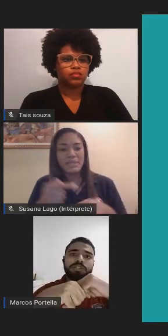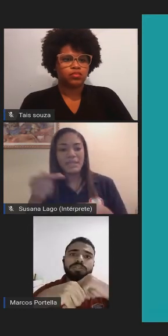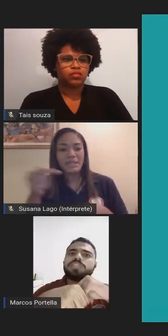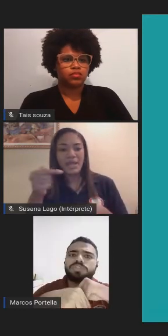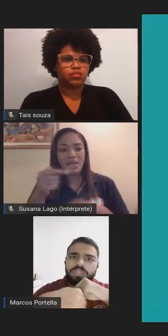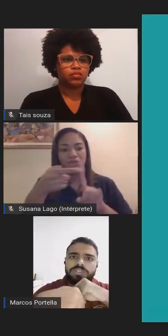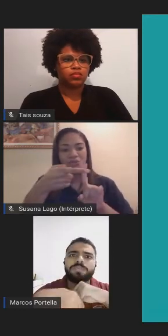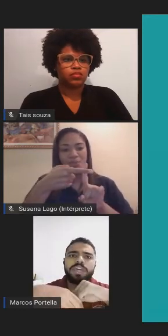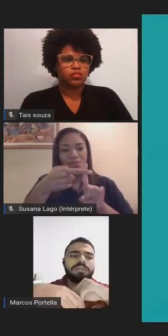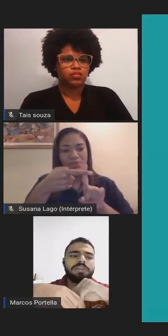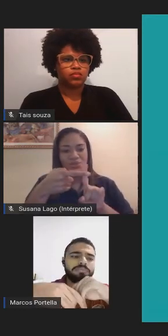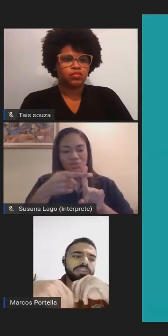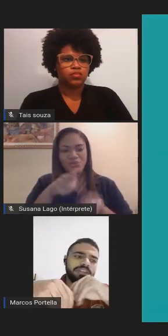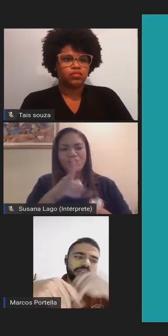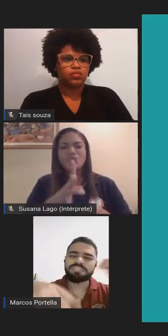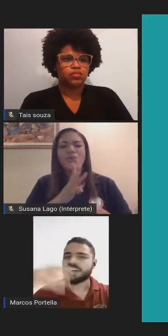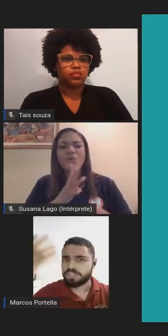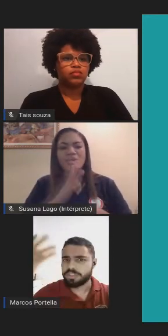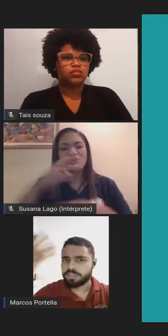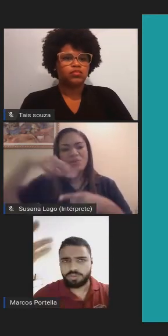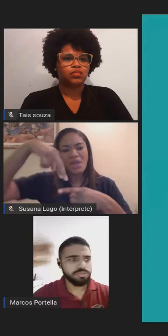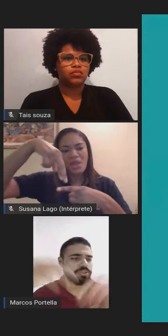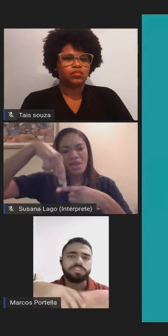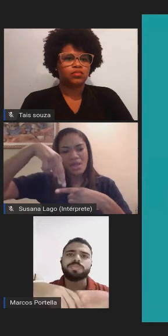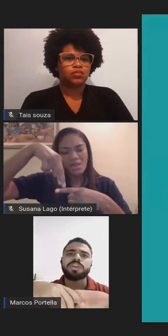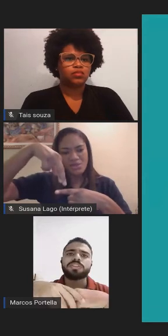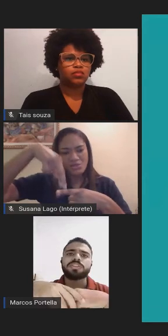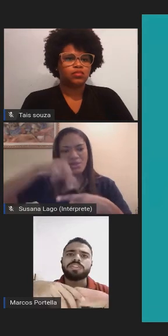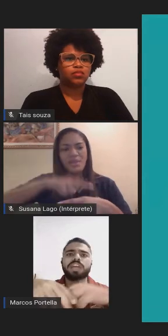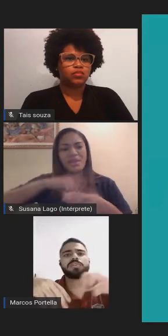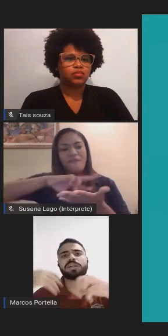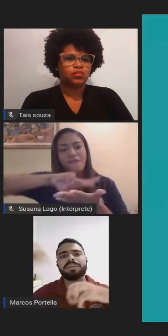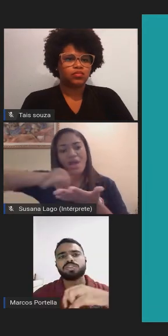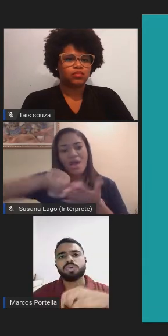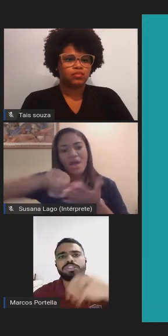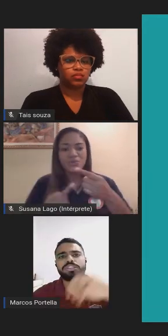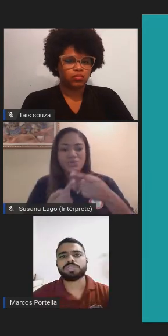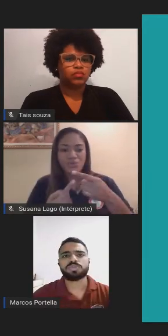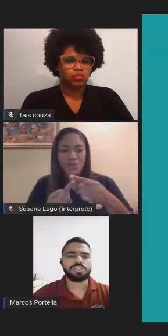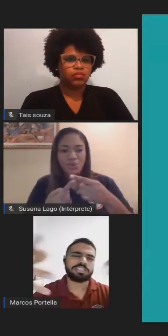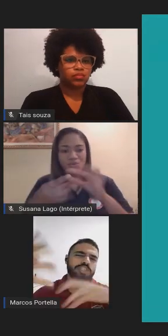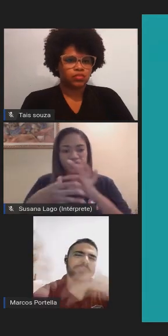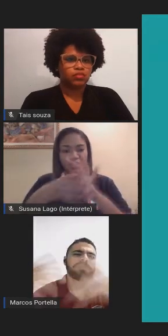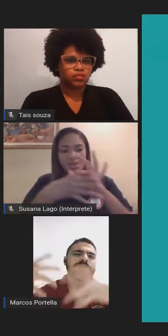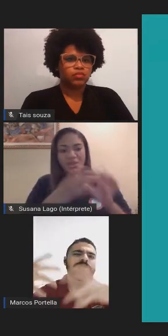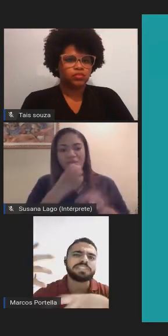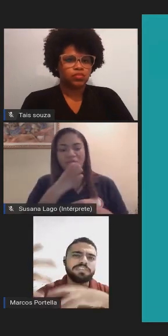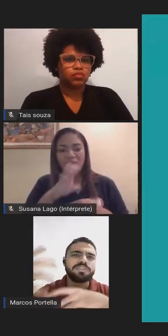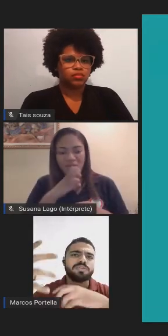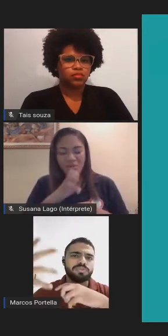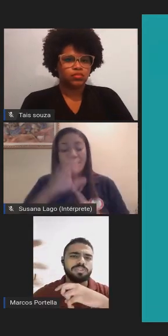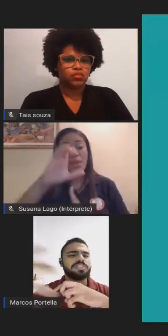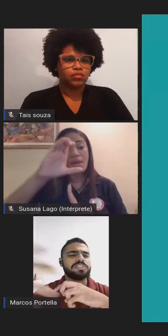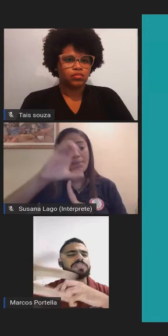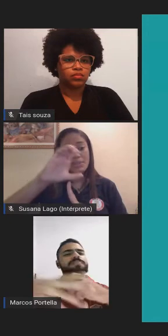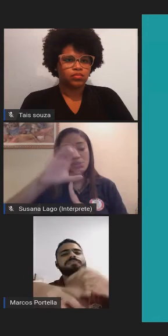já conheceram os resistores, né? Tem vários tipos de condutores. Tem os capacitores e indutores, que são tipos específicos